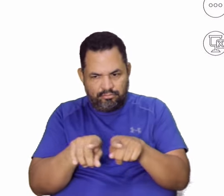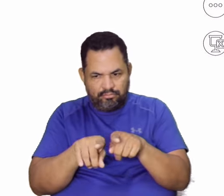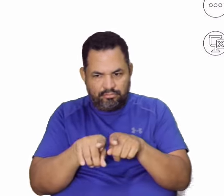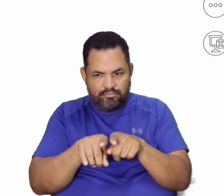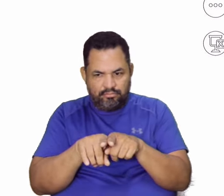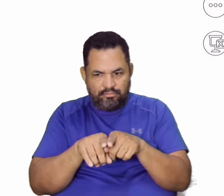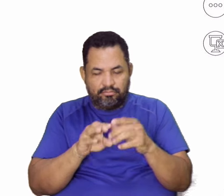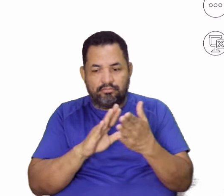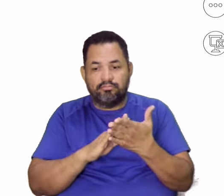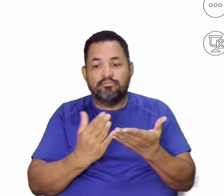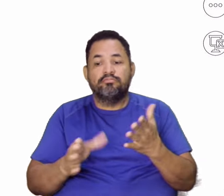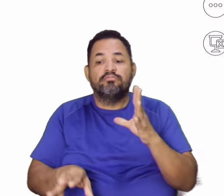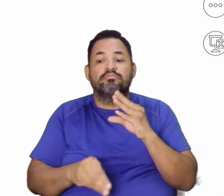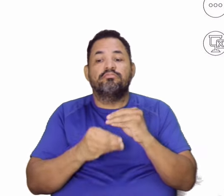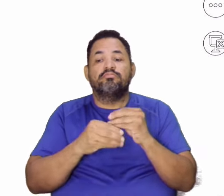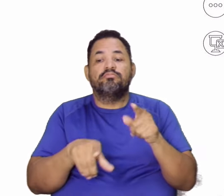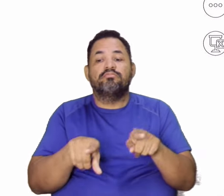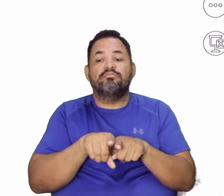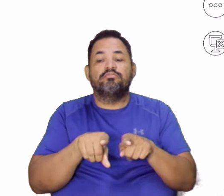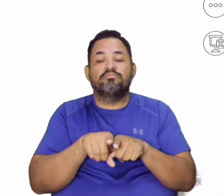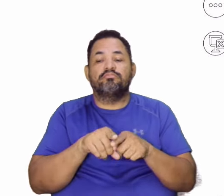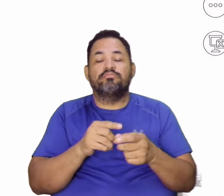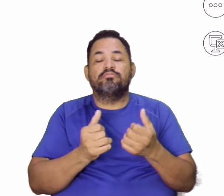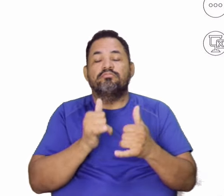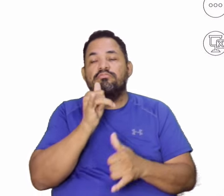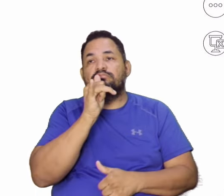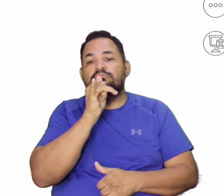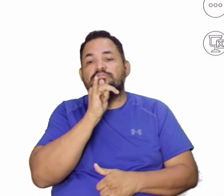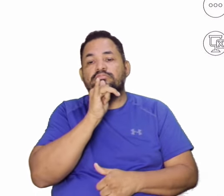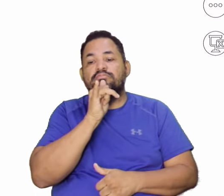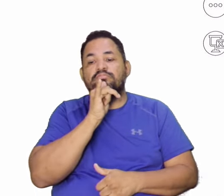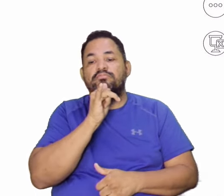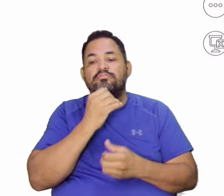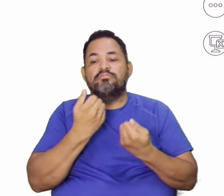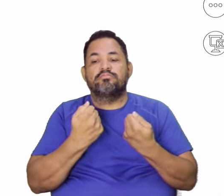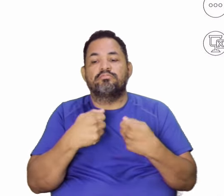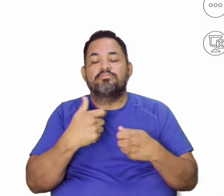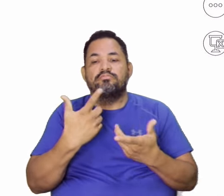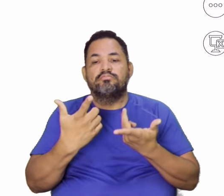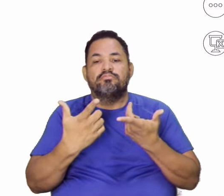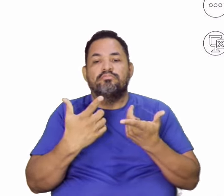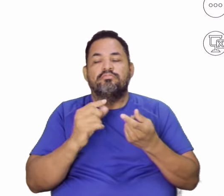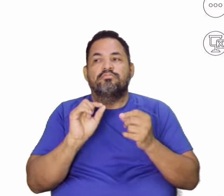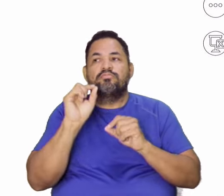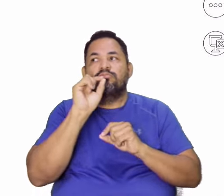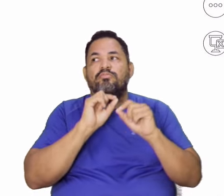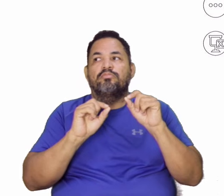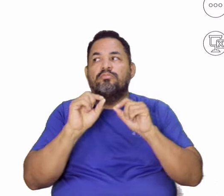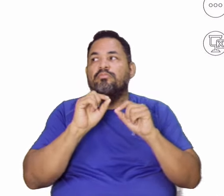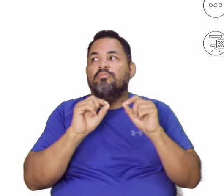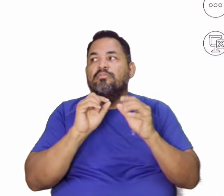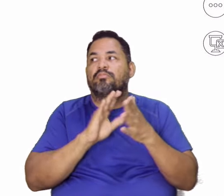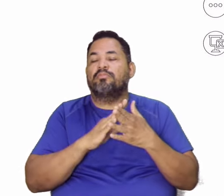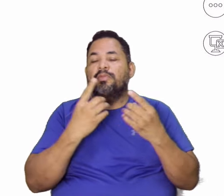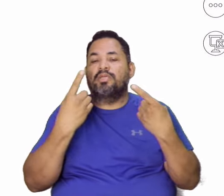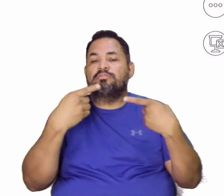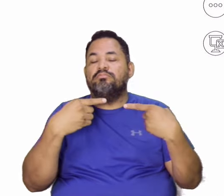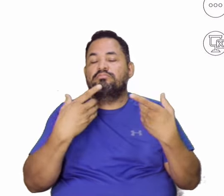e eu devo incluir alguns exemplos né vou explicar o que que poderia ser aí o que que poderiam ser os